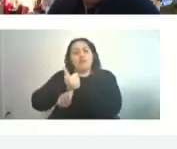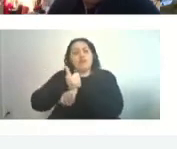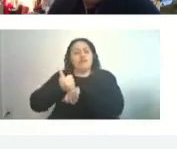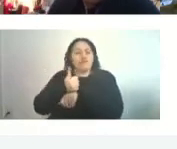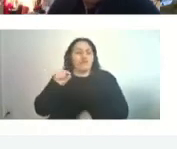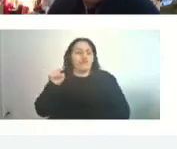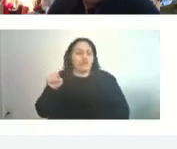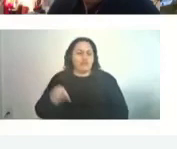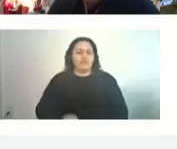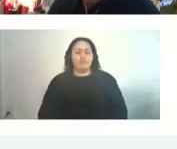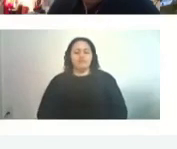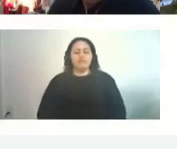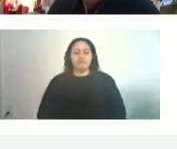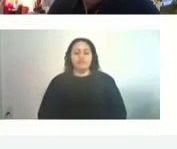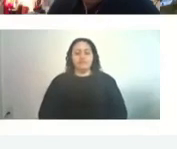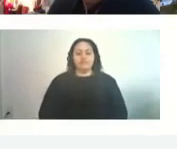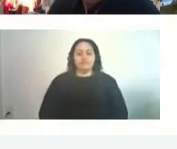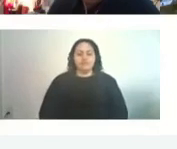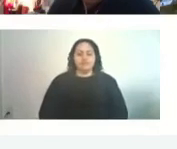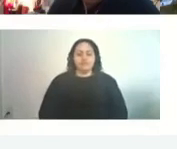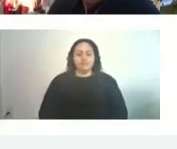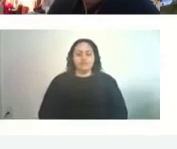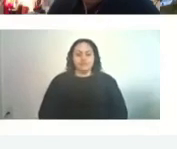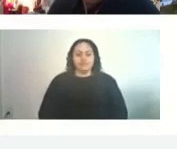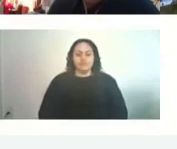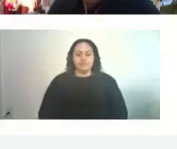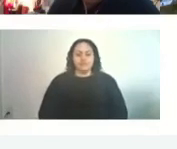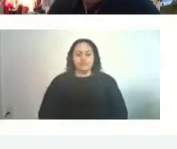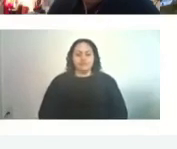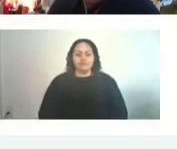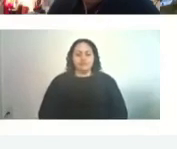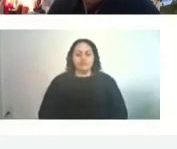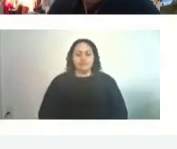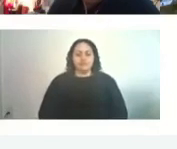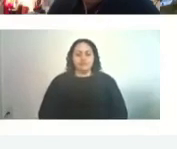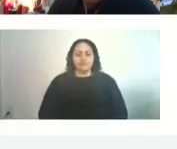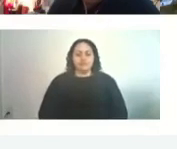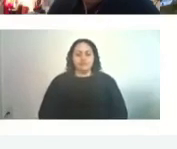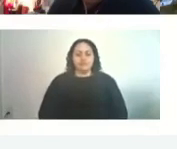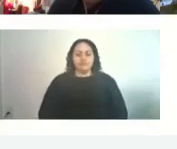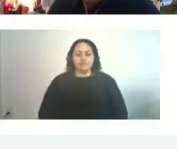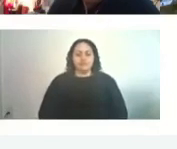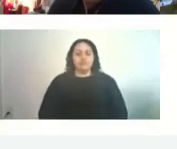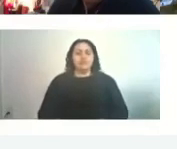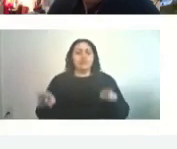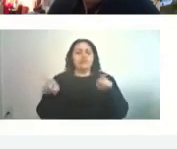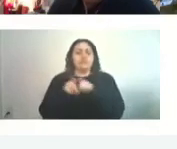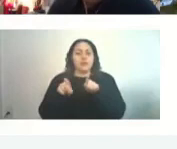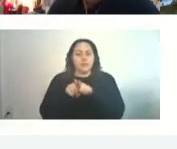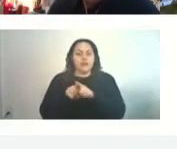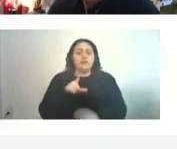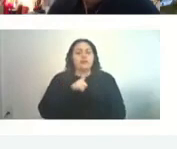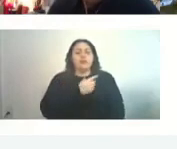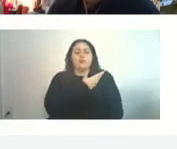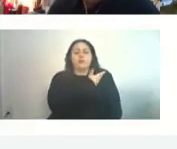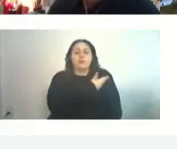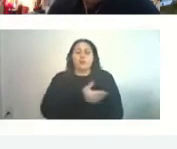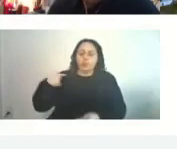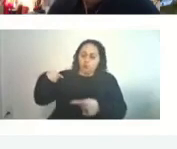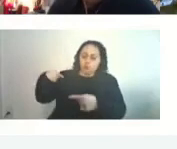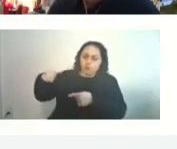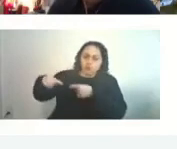Uma reconfiguração dos históricos papéis que se atribui aos professores e aos estudantes, né? Mas uma relação mais